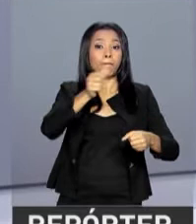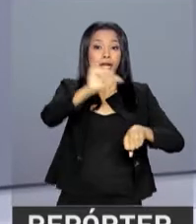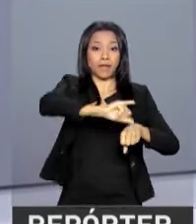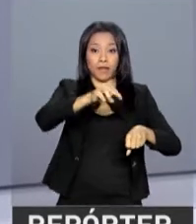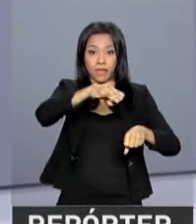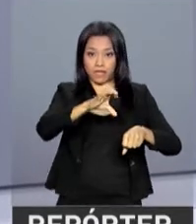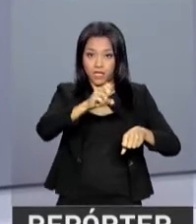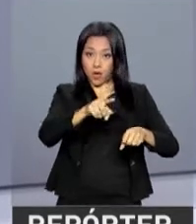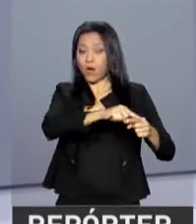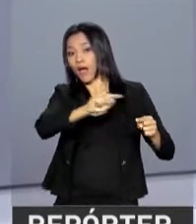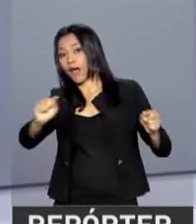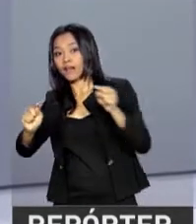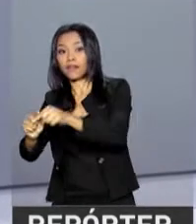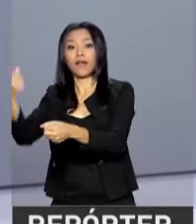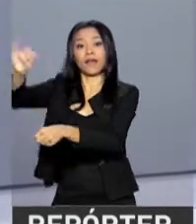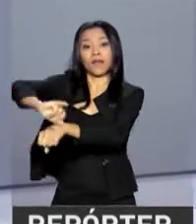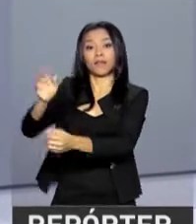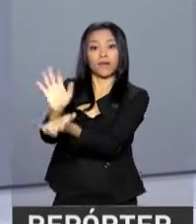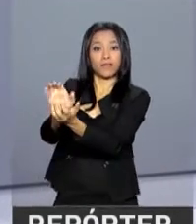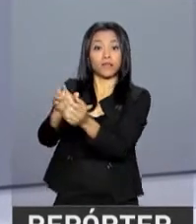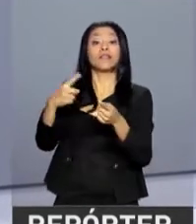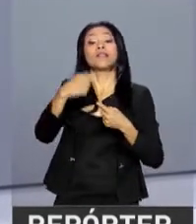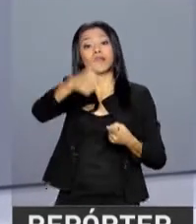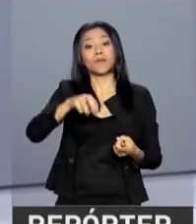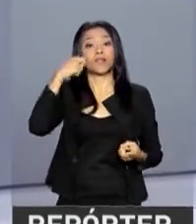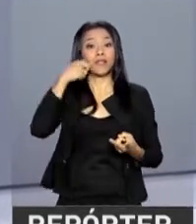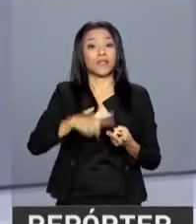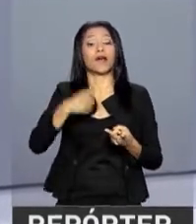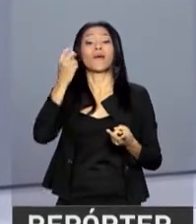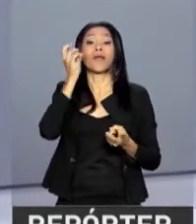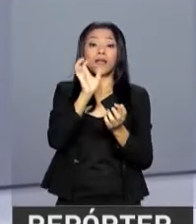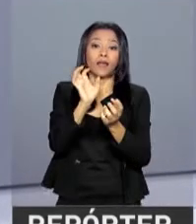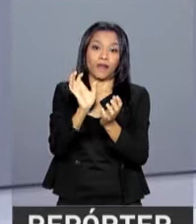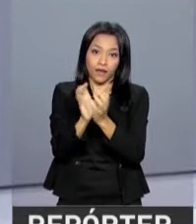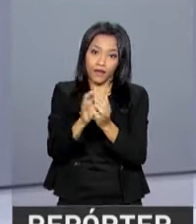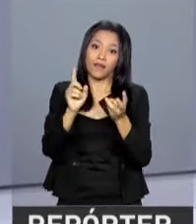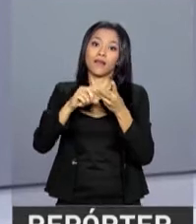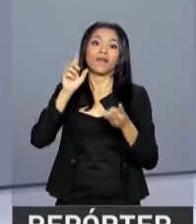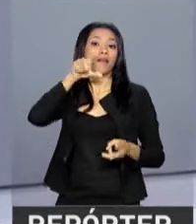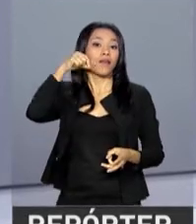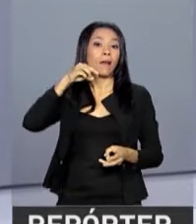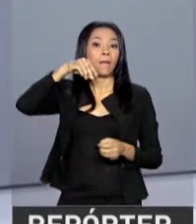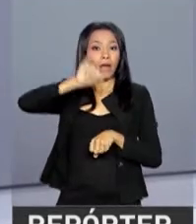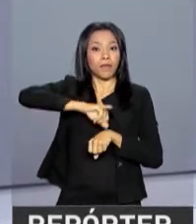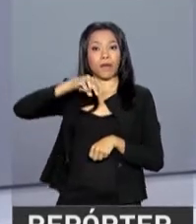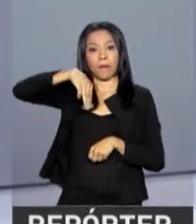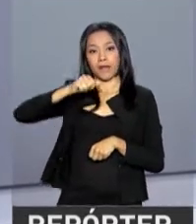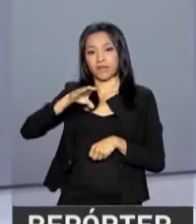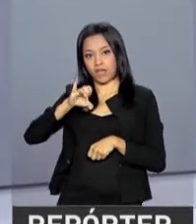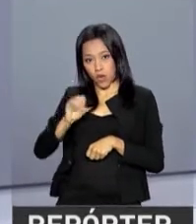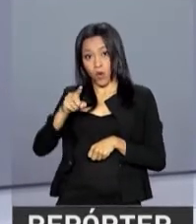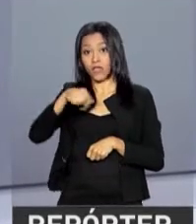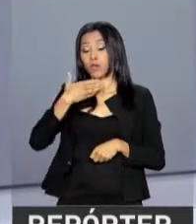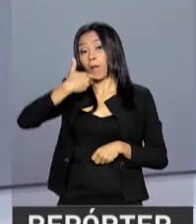interligadas em via duplicada natal joão pessoa recife maceió o empreendimento traz segurança aos motoristas e melhora o